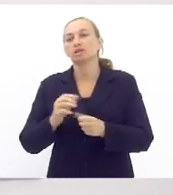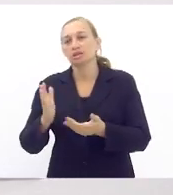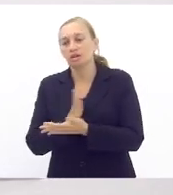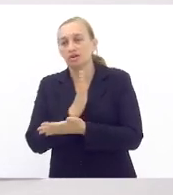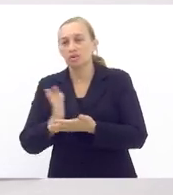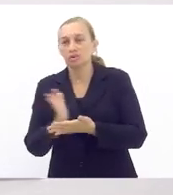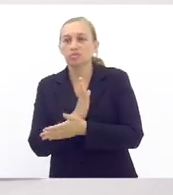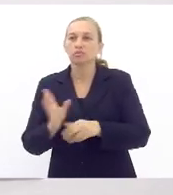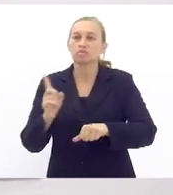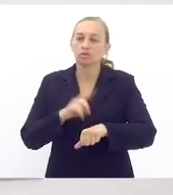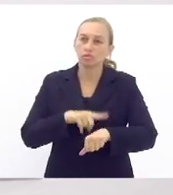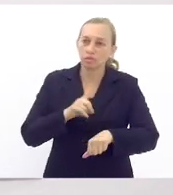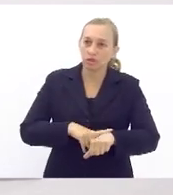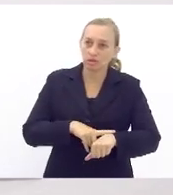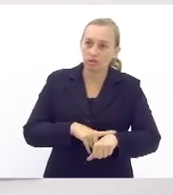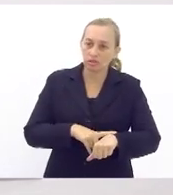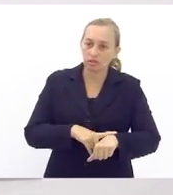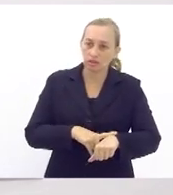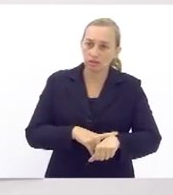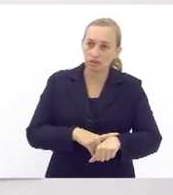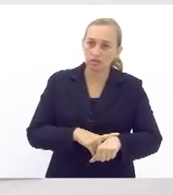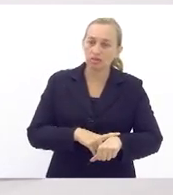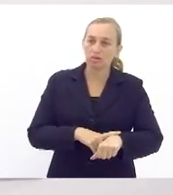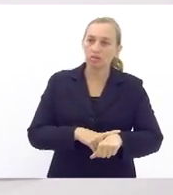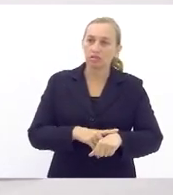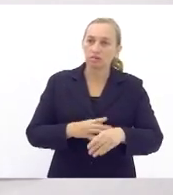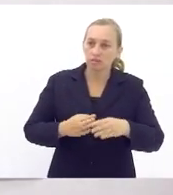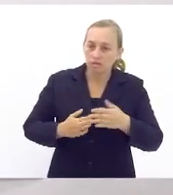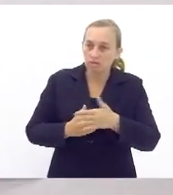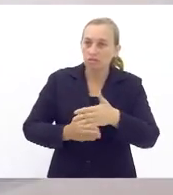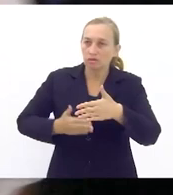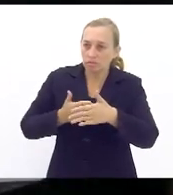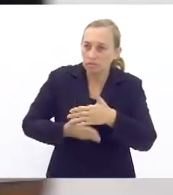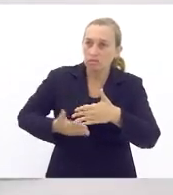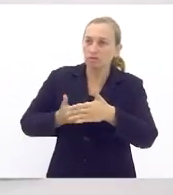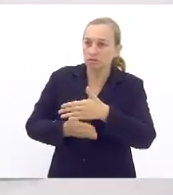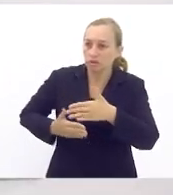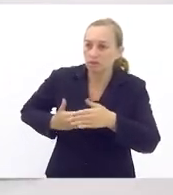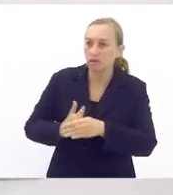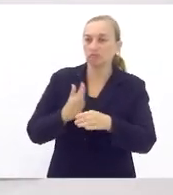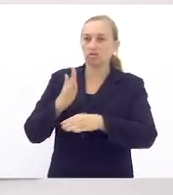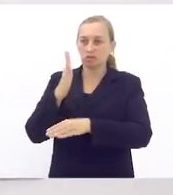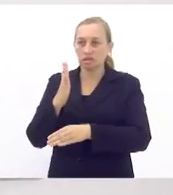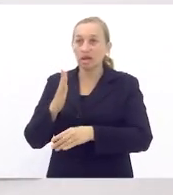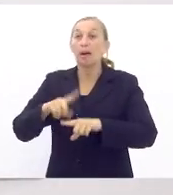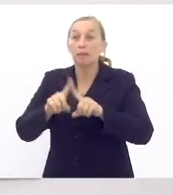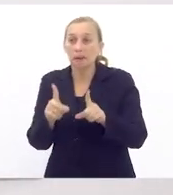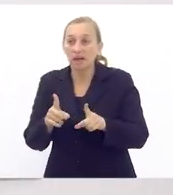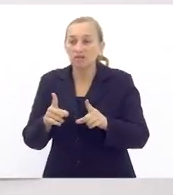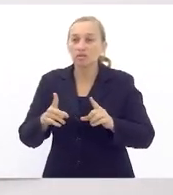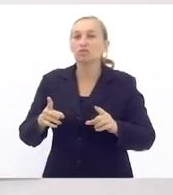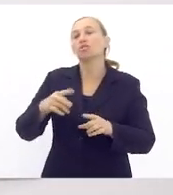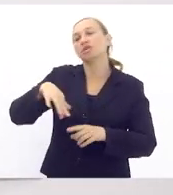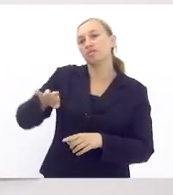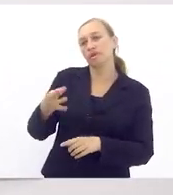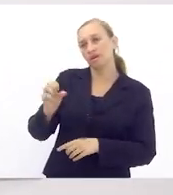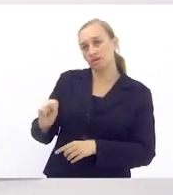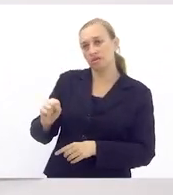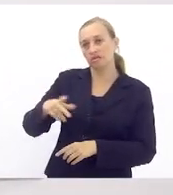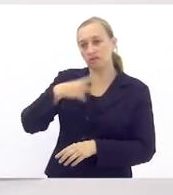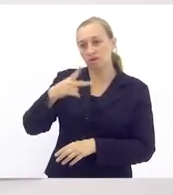vezes ela soprava e ela se esvaia ela esquentava e ela esfriava mas assim como Guimarães colocou